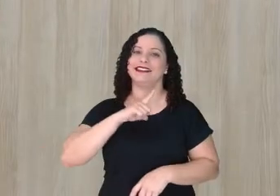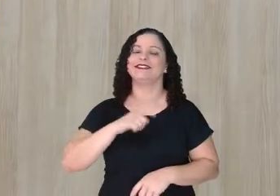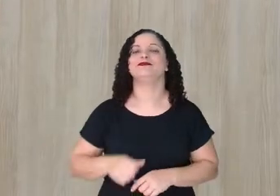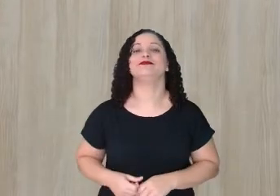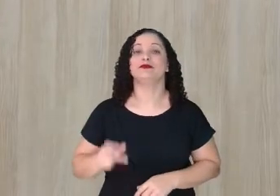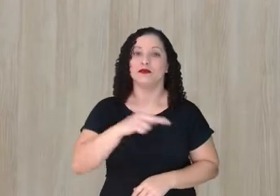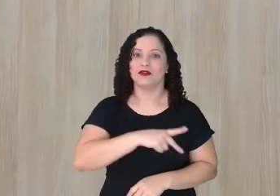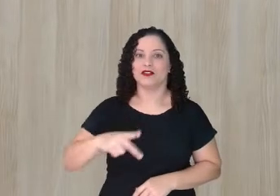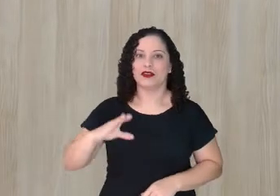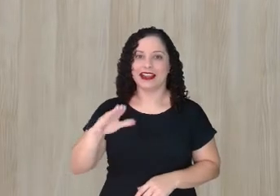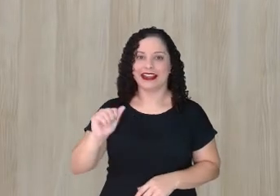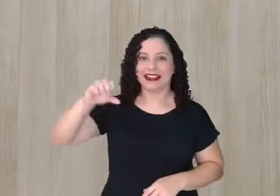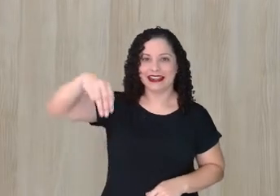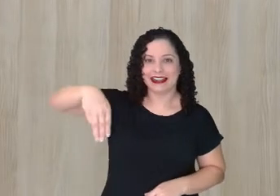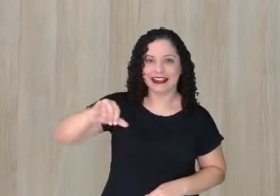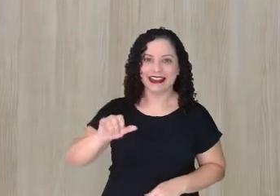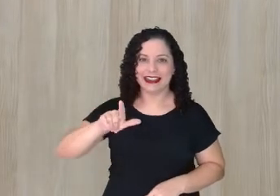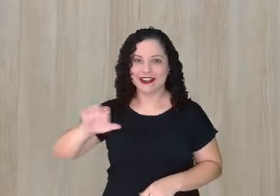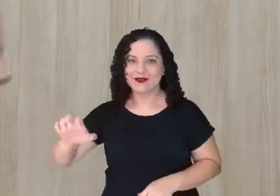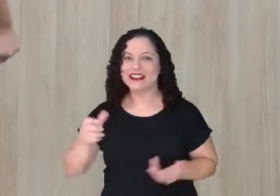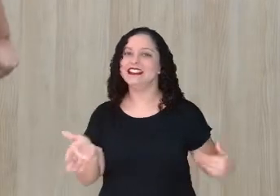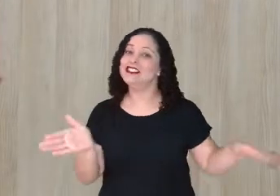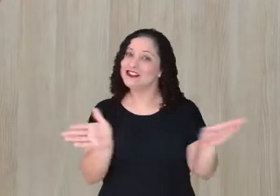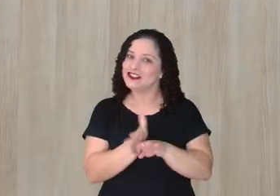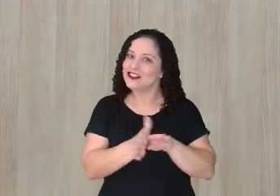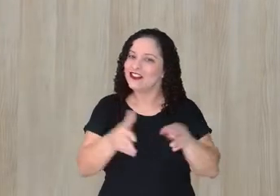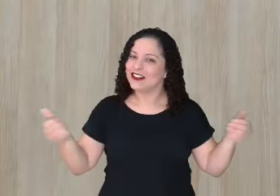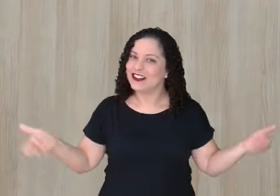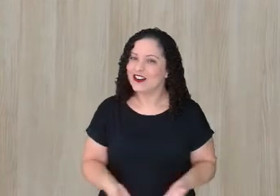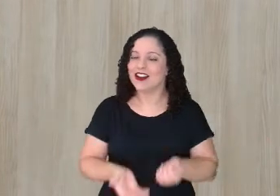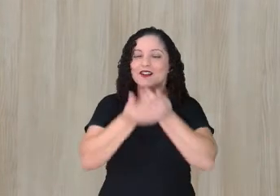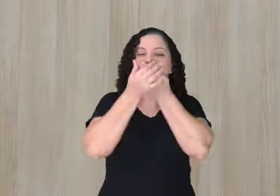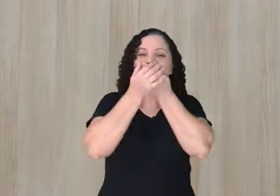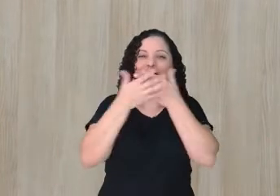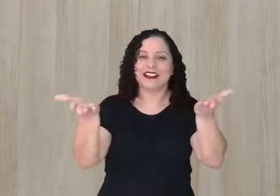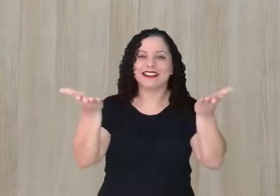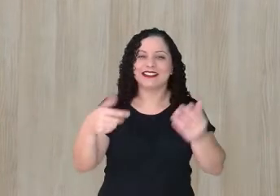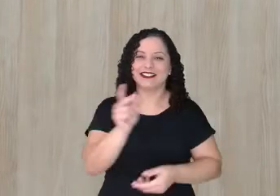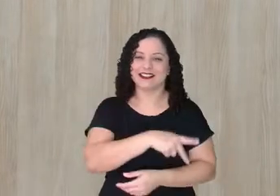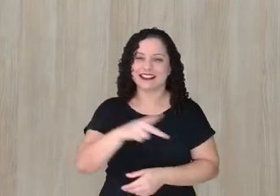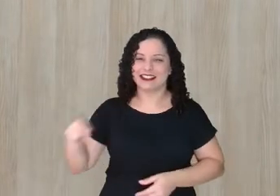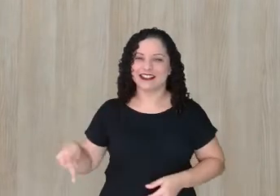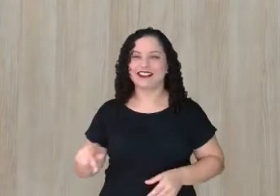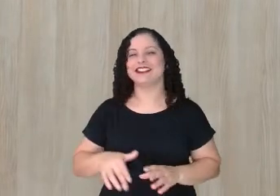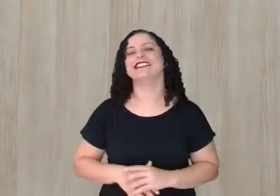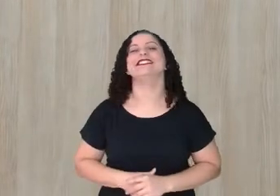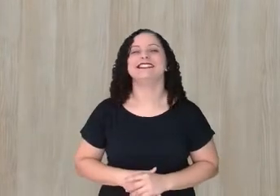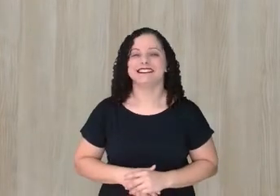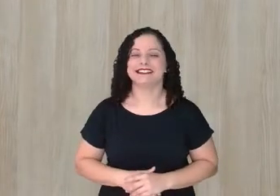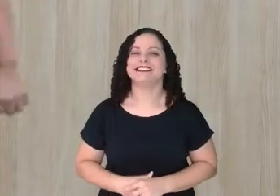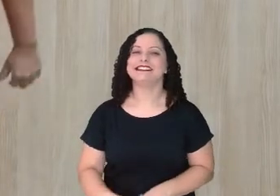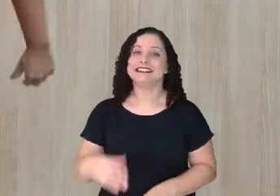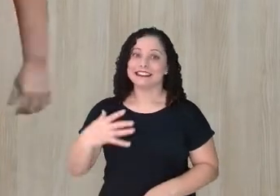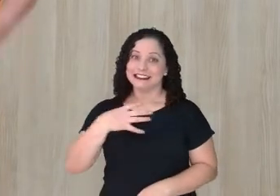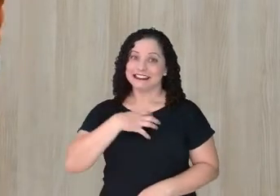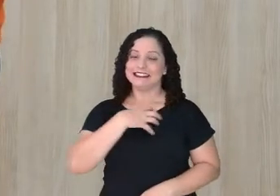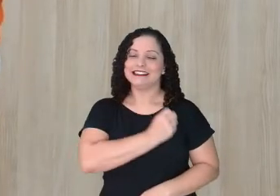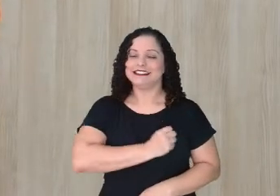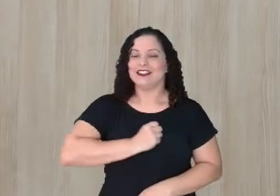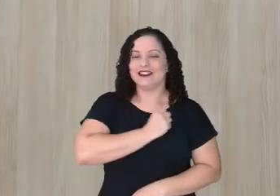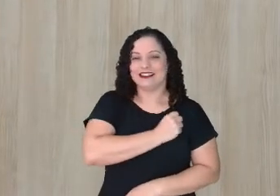ó, e dizendo, estou presente. Um beijão para você, Camille. Estávamos morrendo de